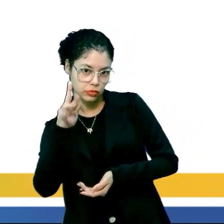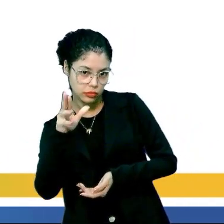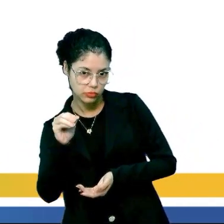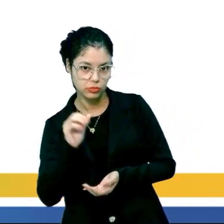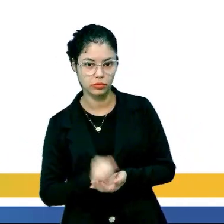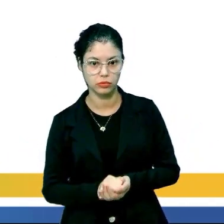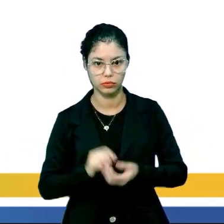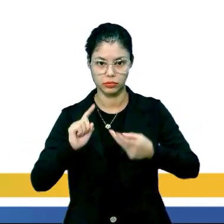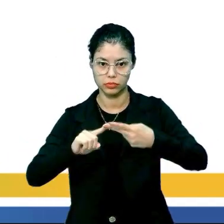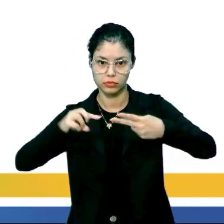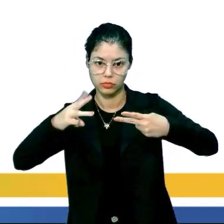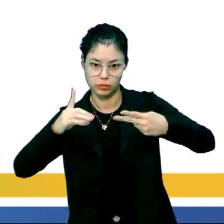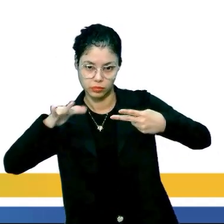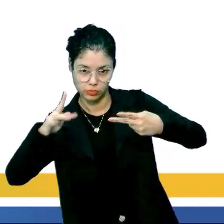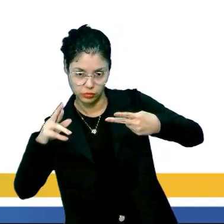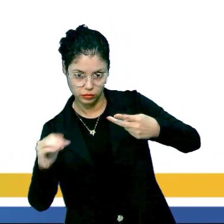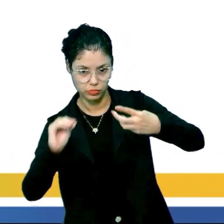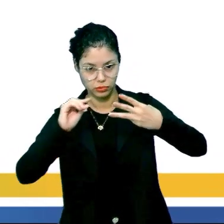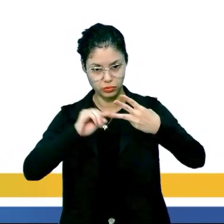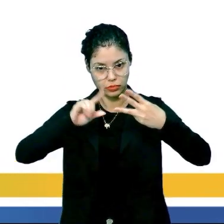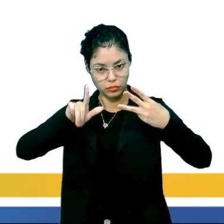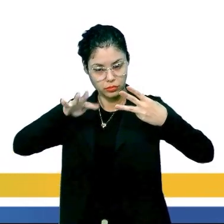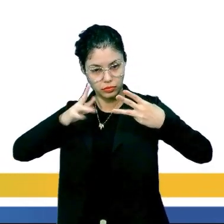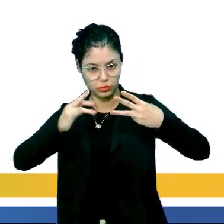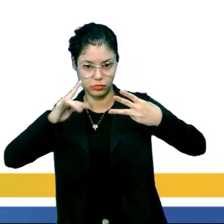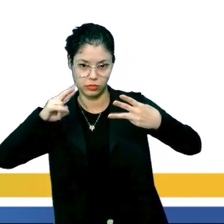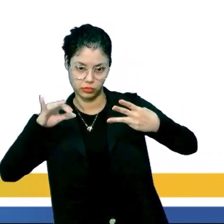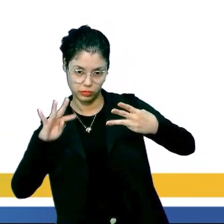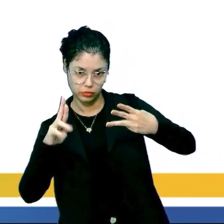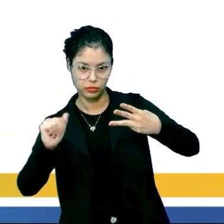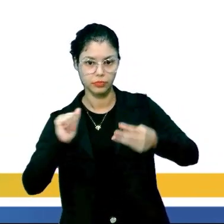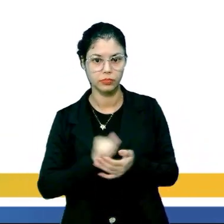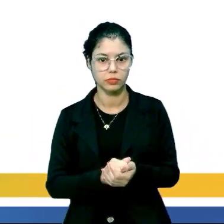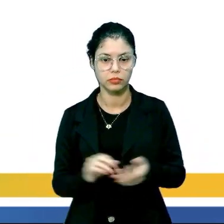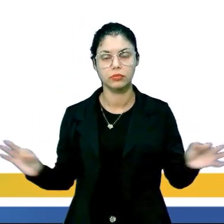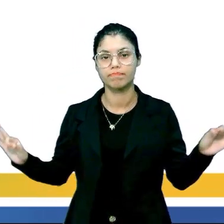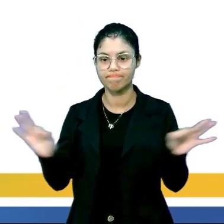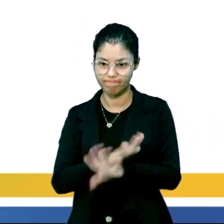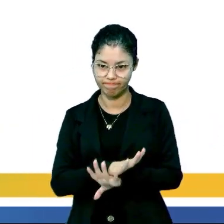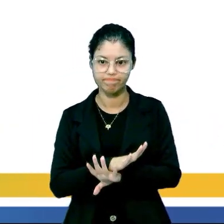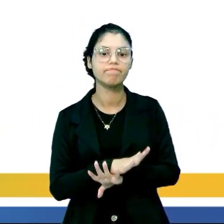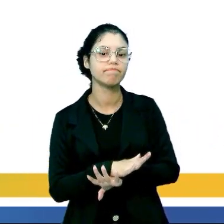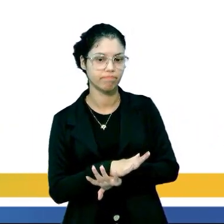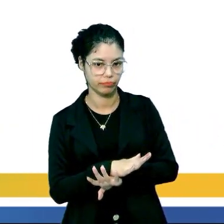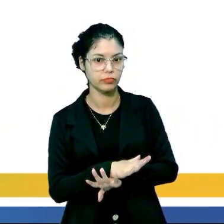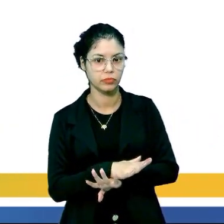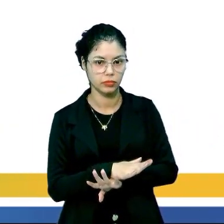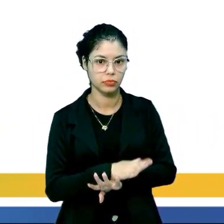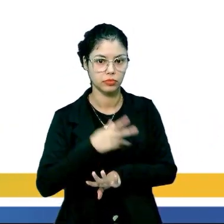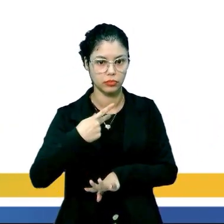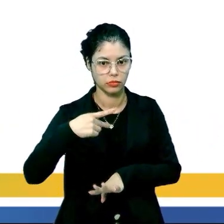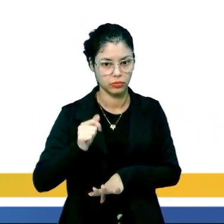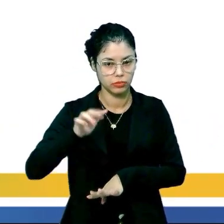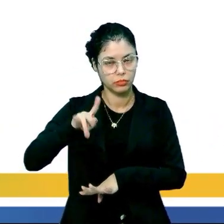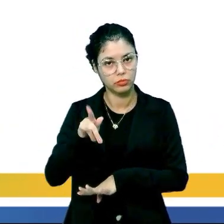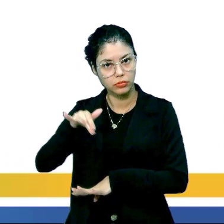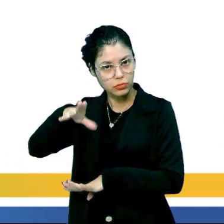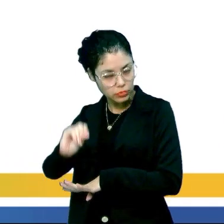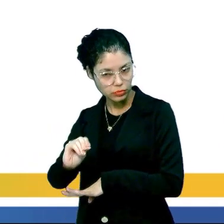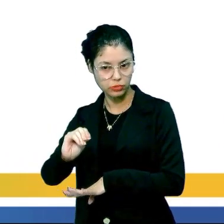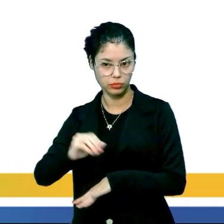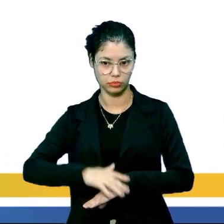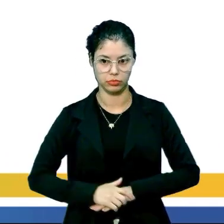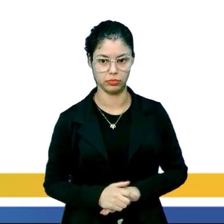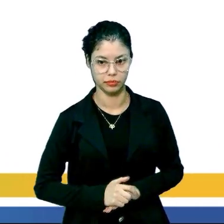os neutrófilos, macrófago e linfócito. Essa função, pessoal, dessas células é